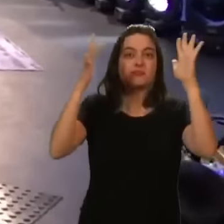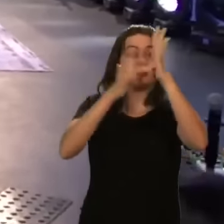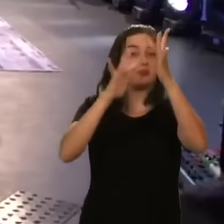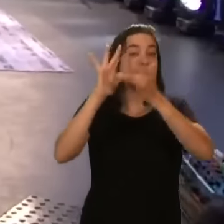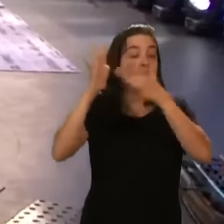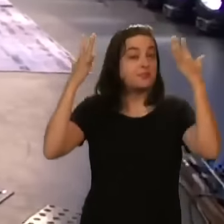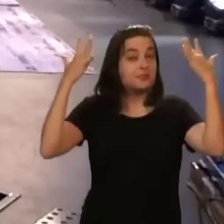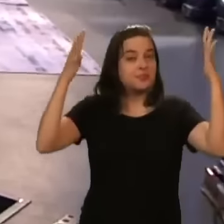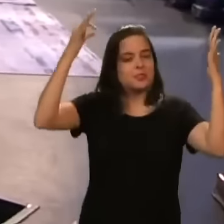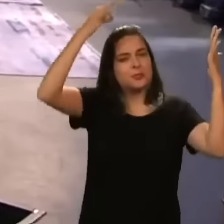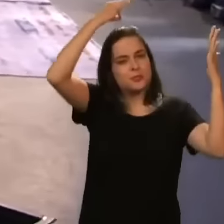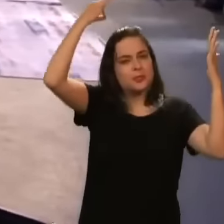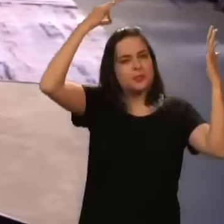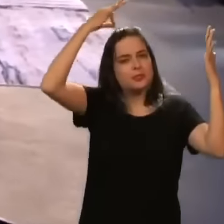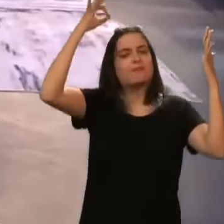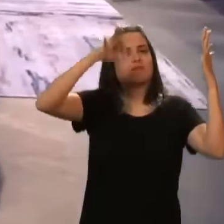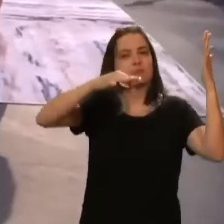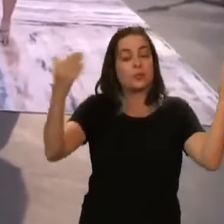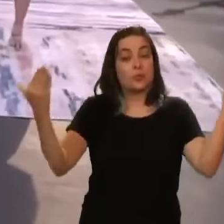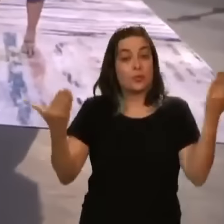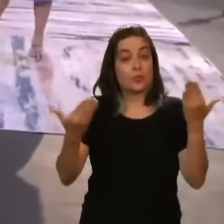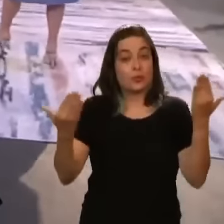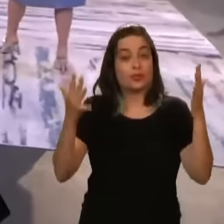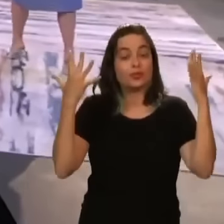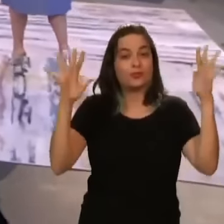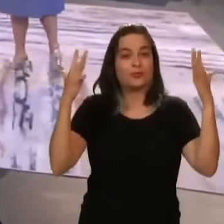o Espírito Santo que está aqui.